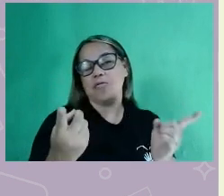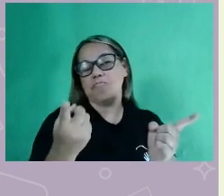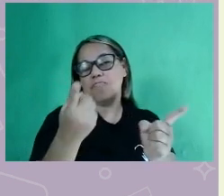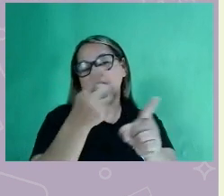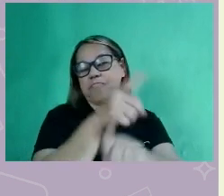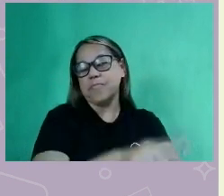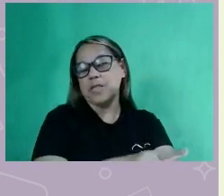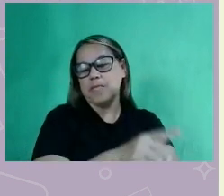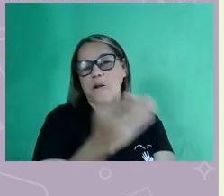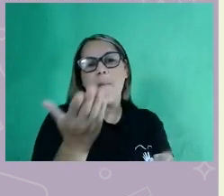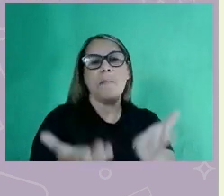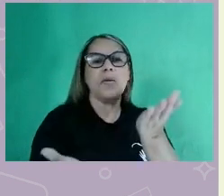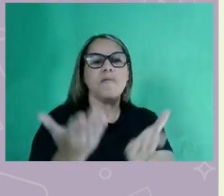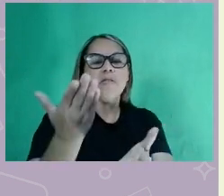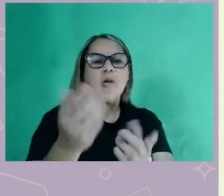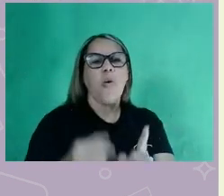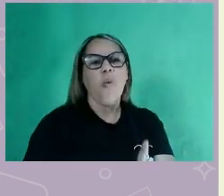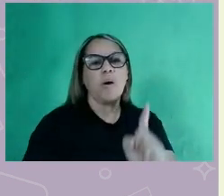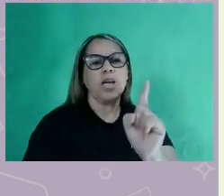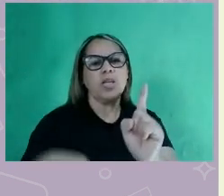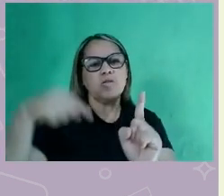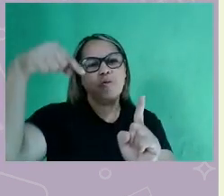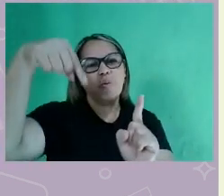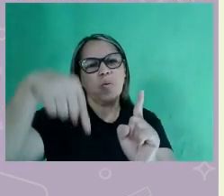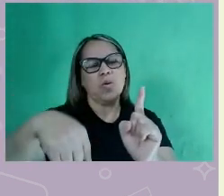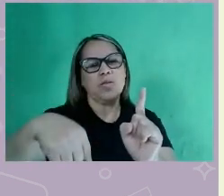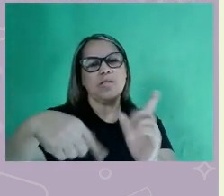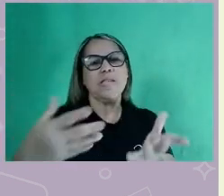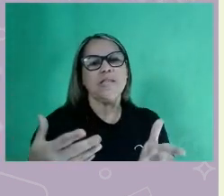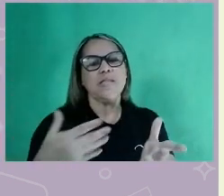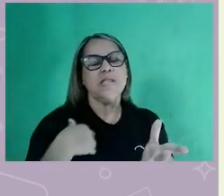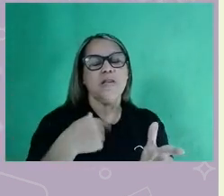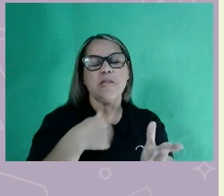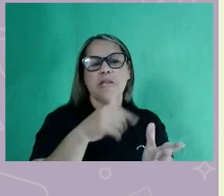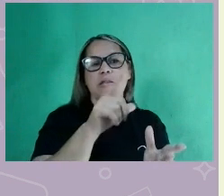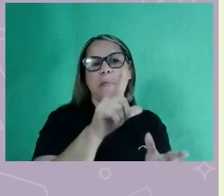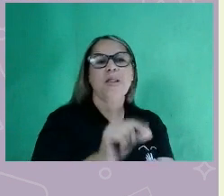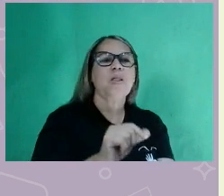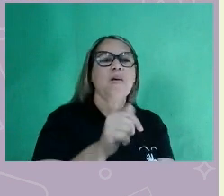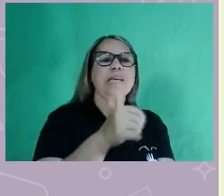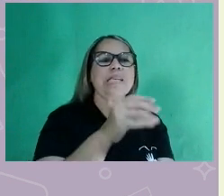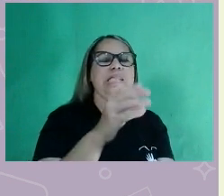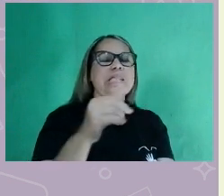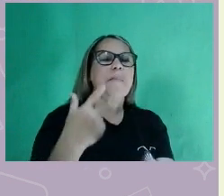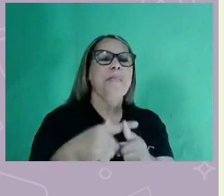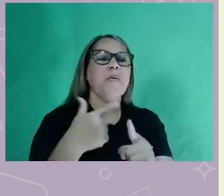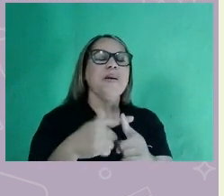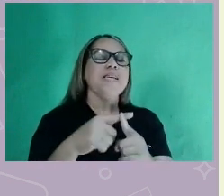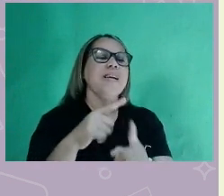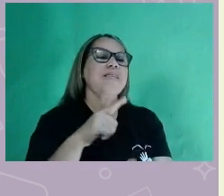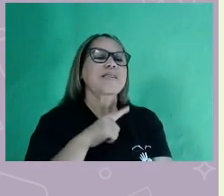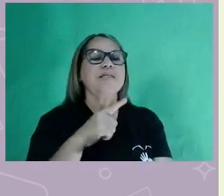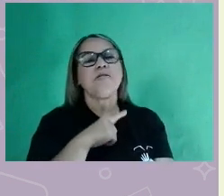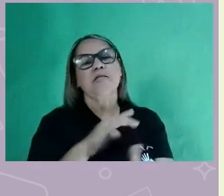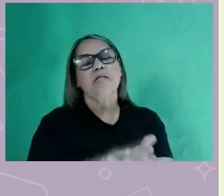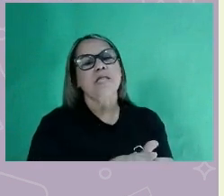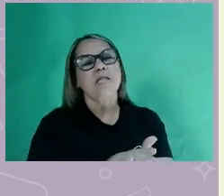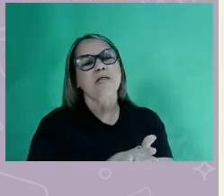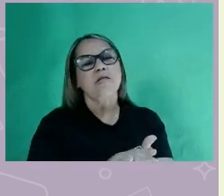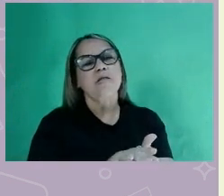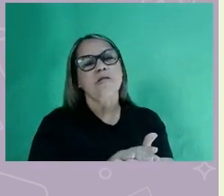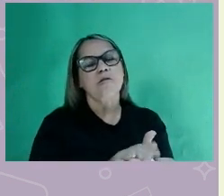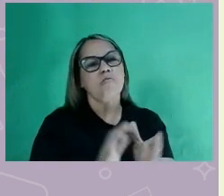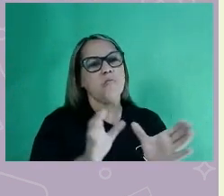tá certo esse volume que eu vou obter aqui vai ser menor que 100 certo por quê? porque eu tenho eu tô partindo uma solução mais